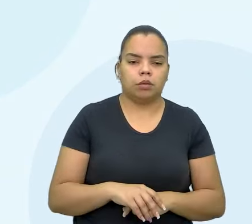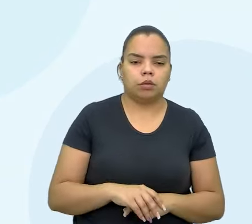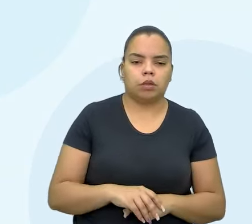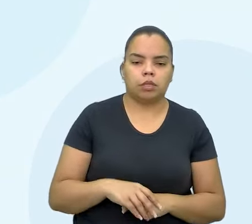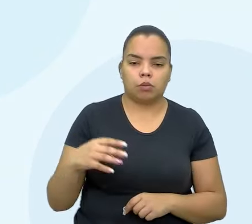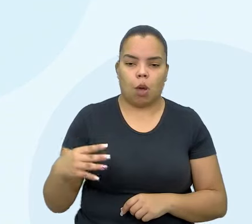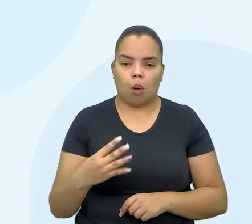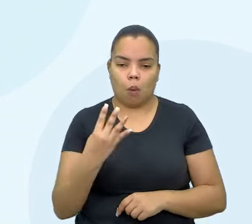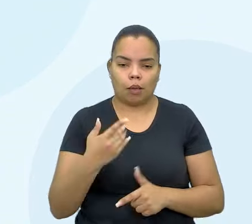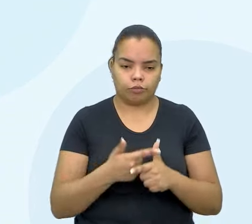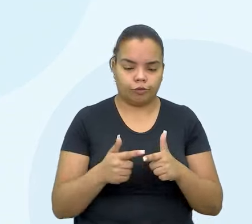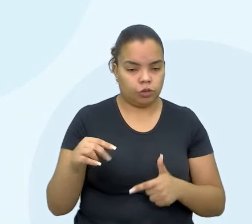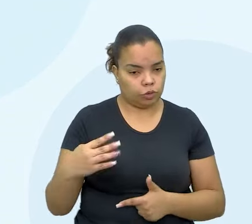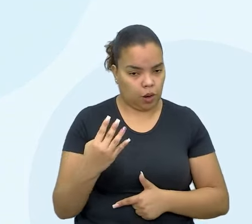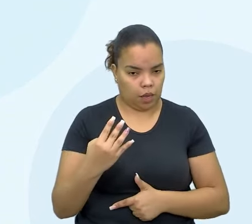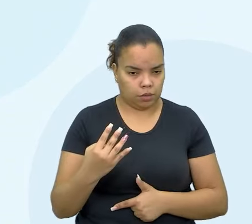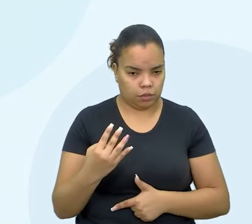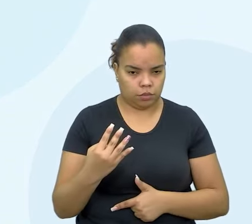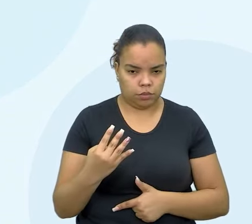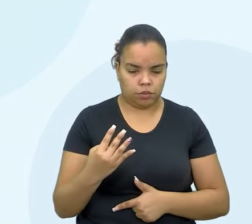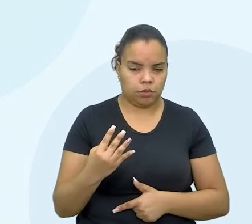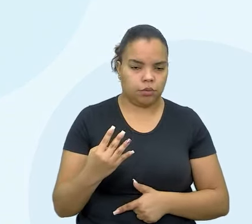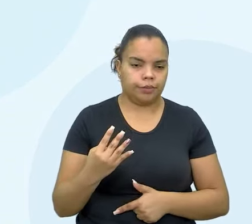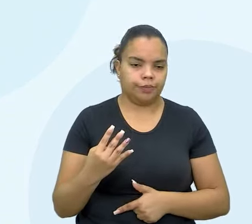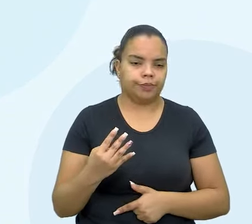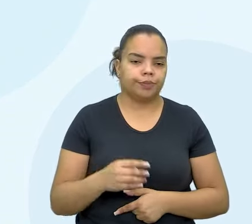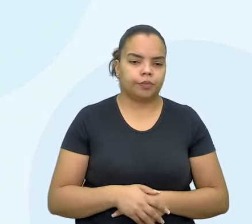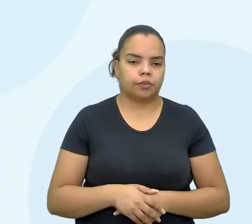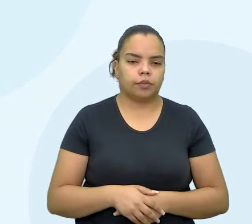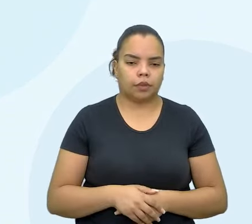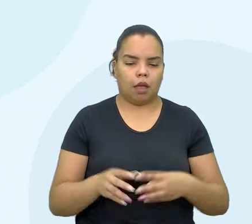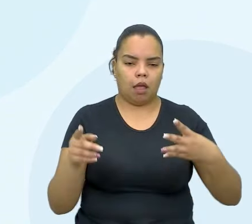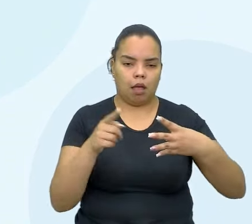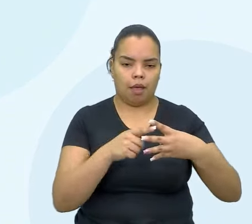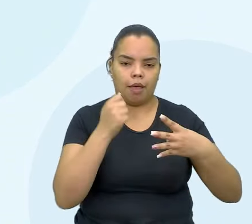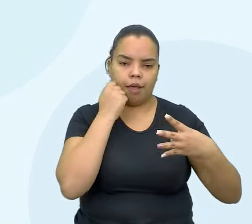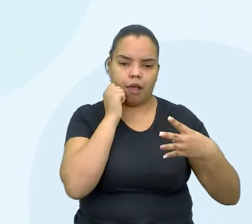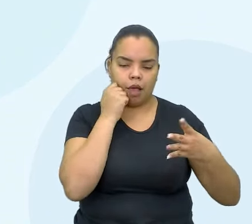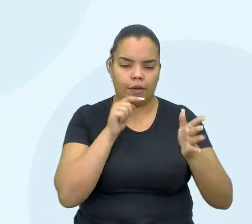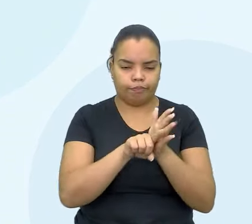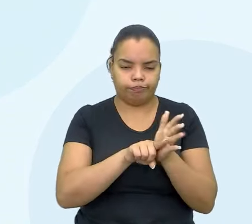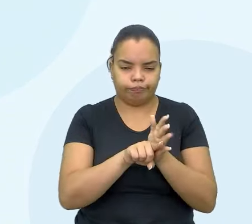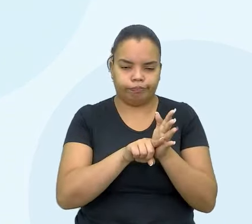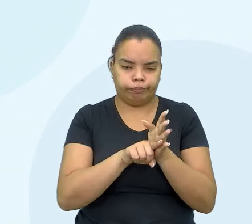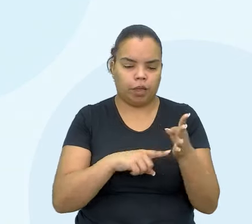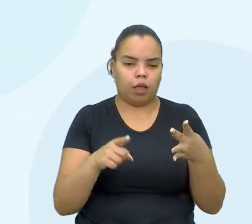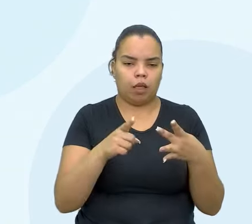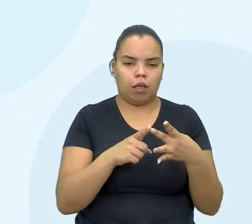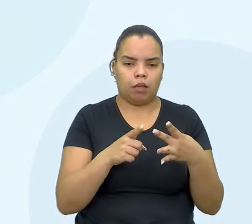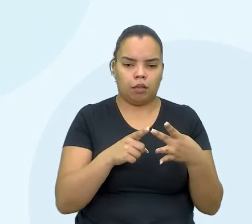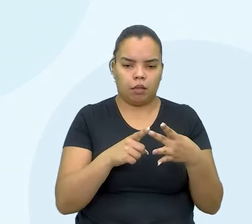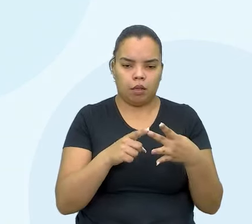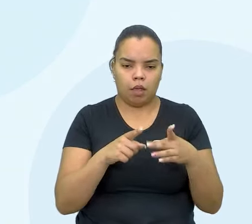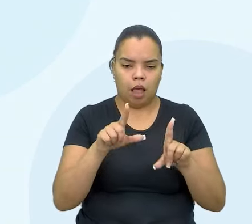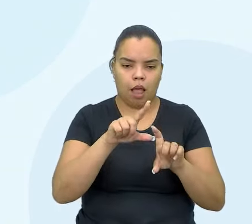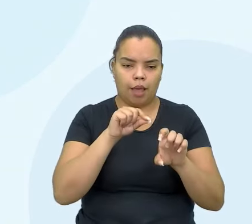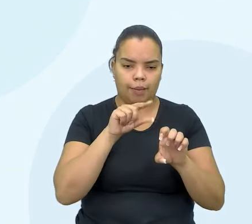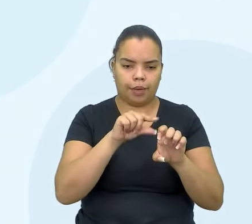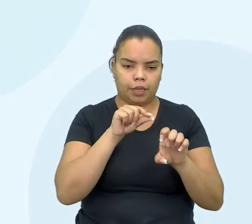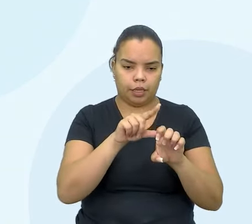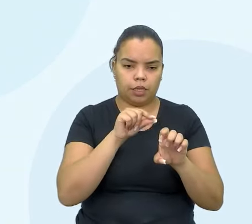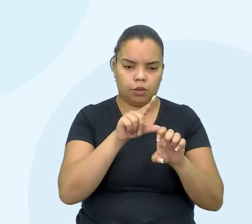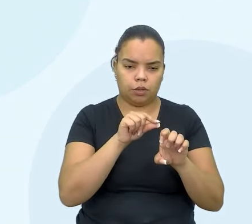eixos estruturantes, né? A investigação científica, né, que é essa lupa, o empreendedorismo com